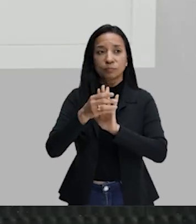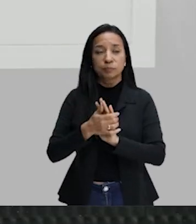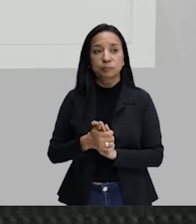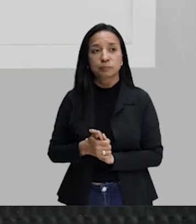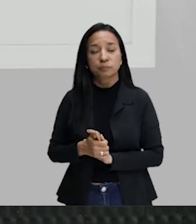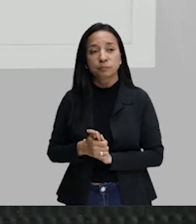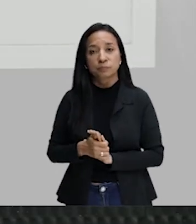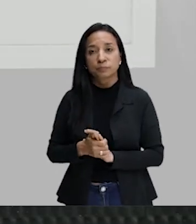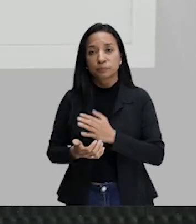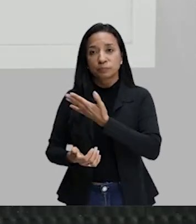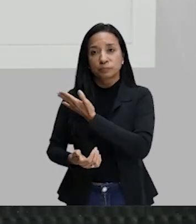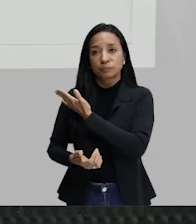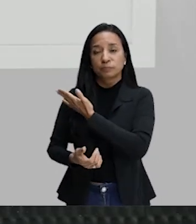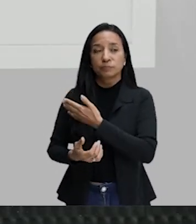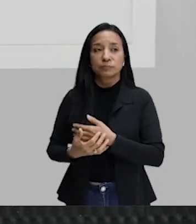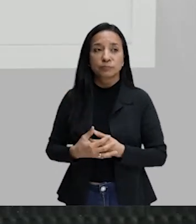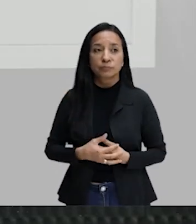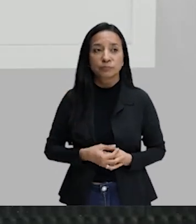Então,